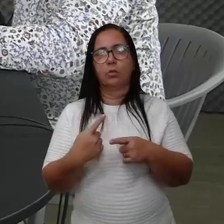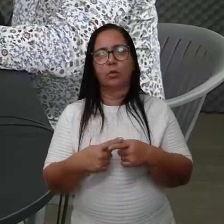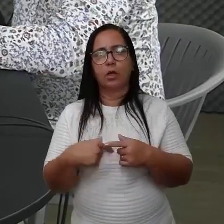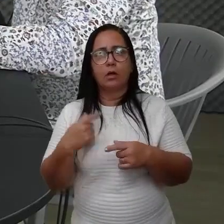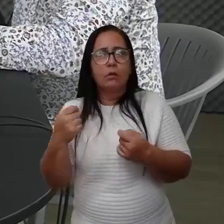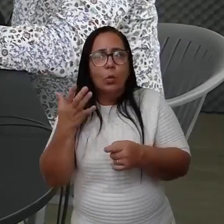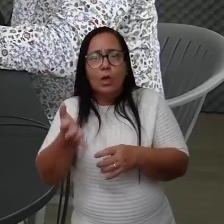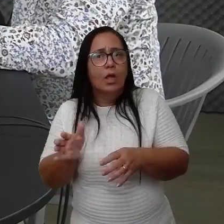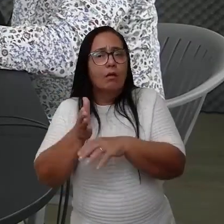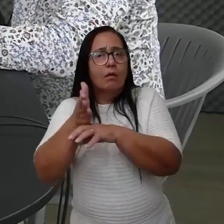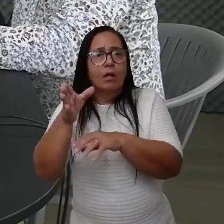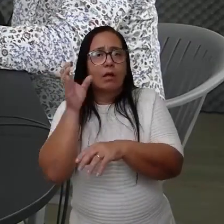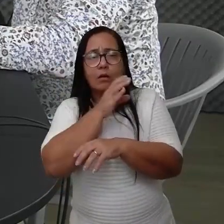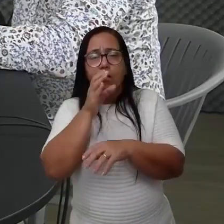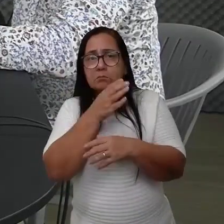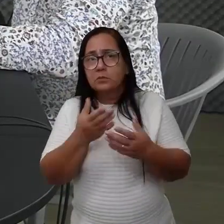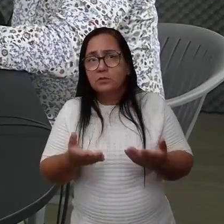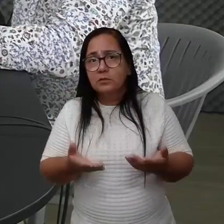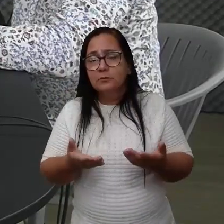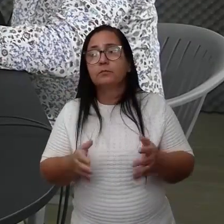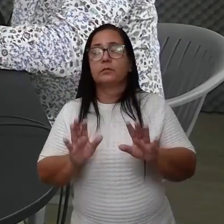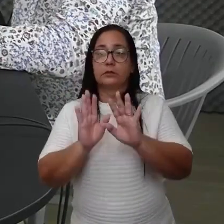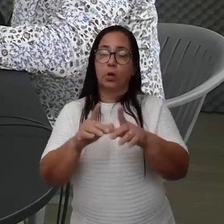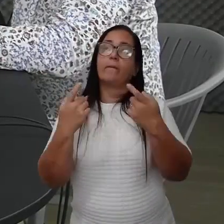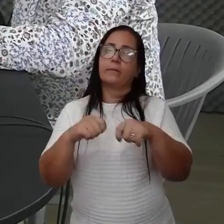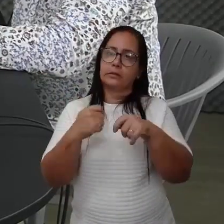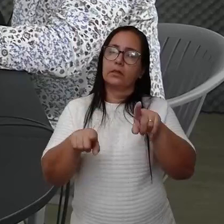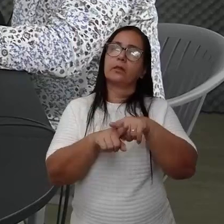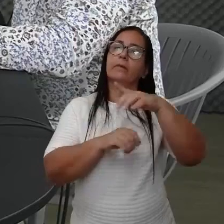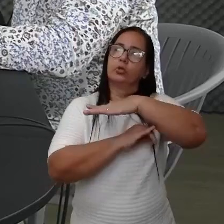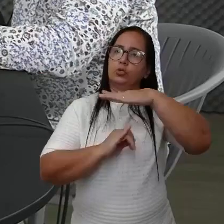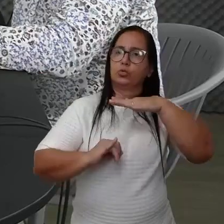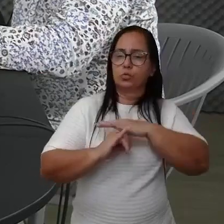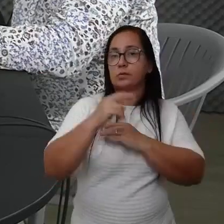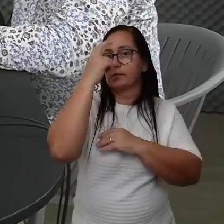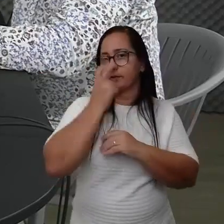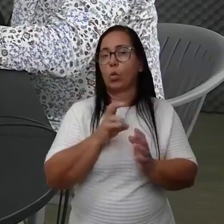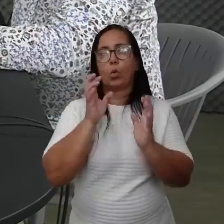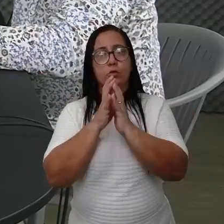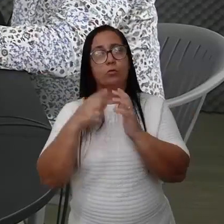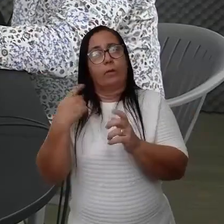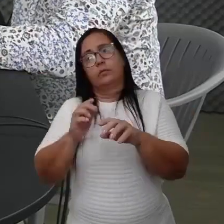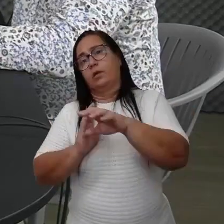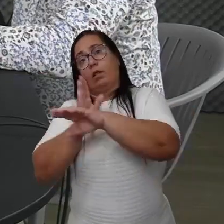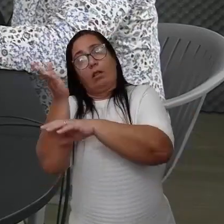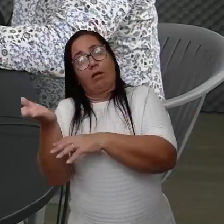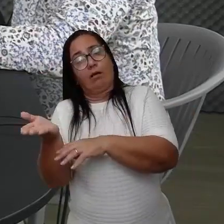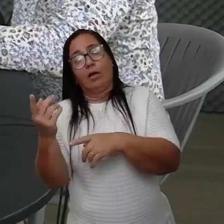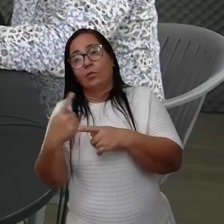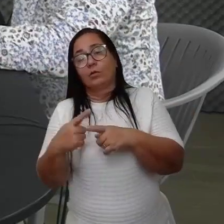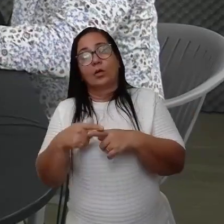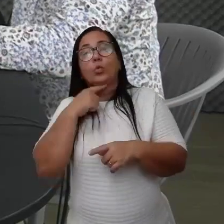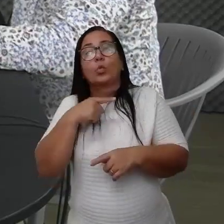que ir lá. Eu falei, pois é, uma vez eu precisei falar com o Instituto de Cegos do Recife e eu precisei ir lá falar com as pessoas, porque